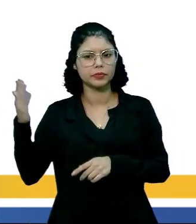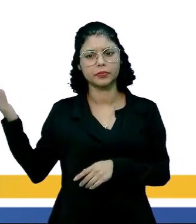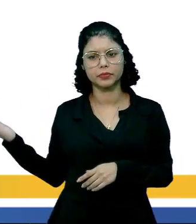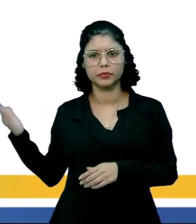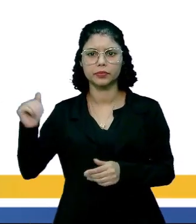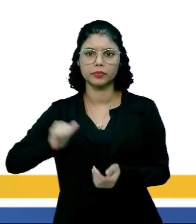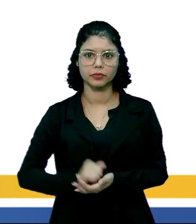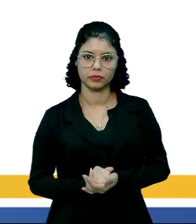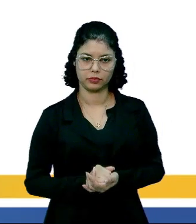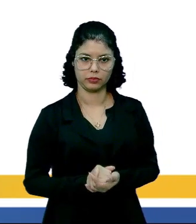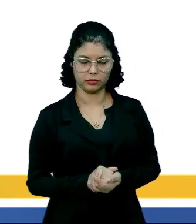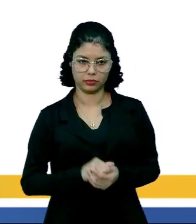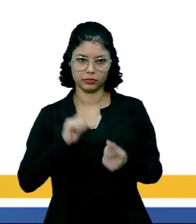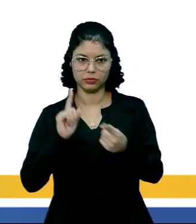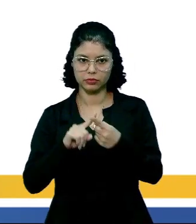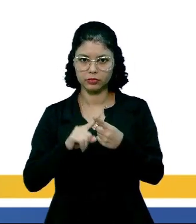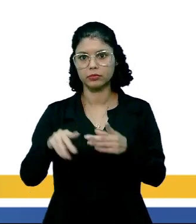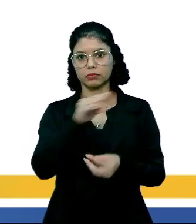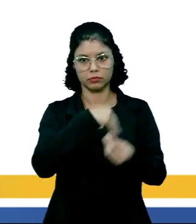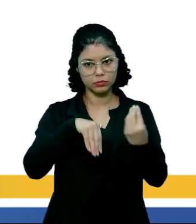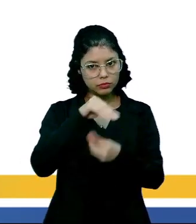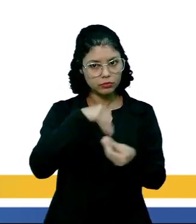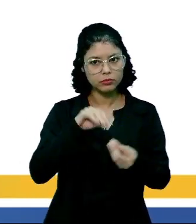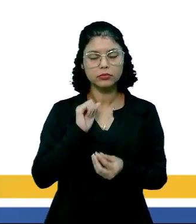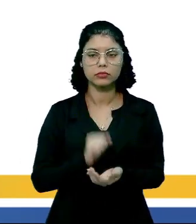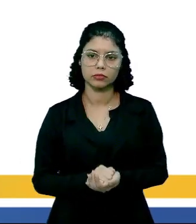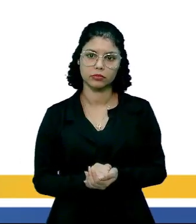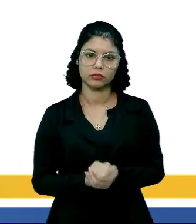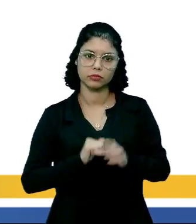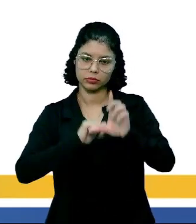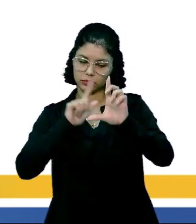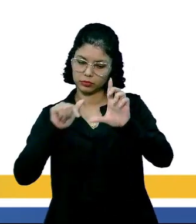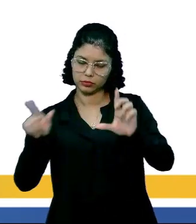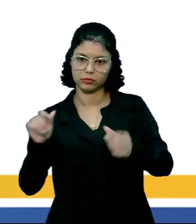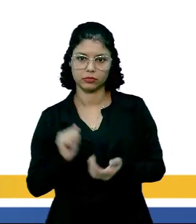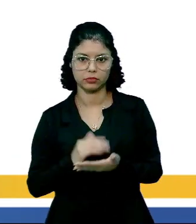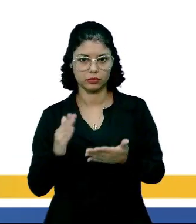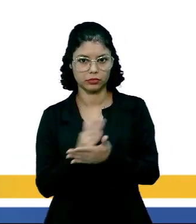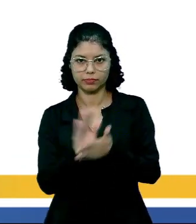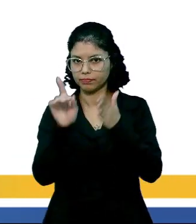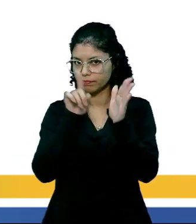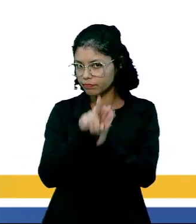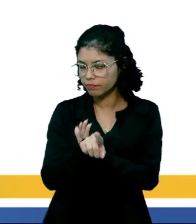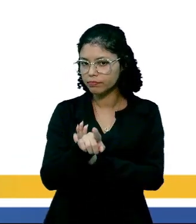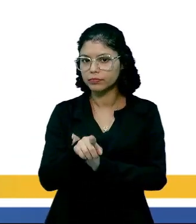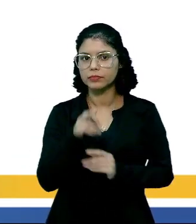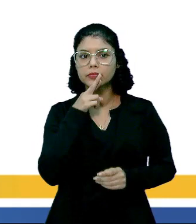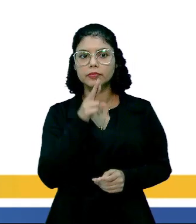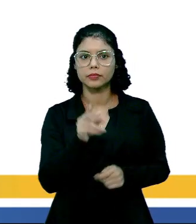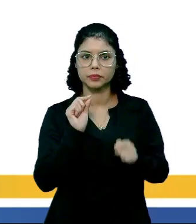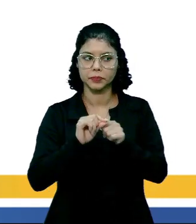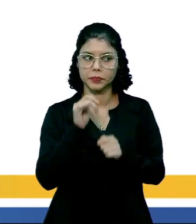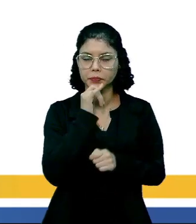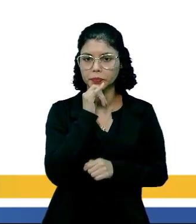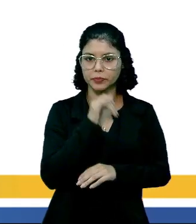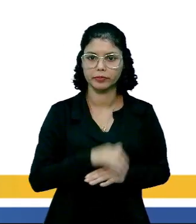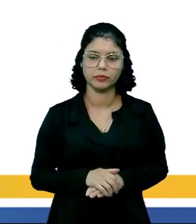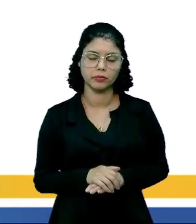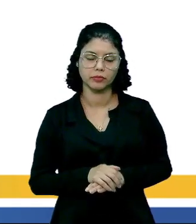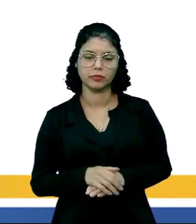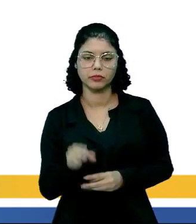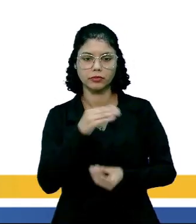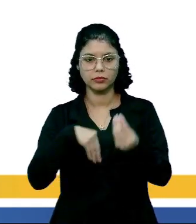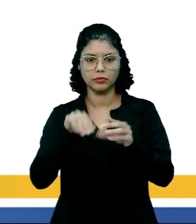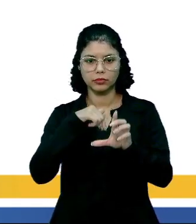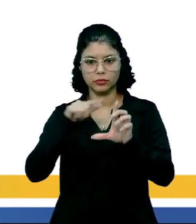da seguinte maneira eu tenho aí uma reação né um gráfico eu tenho alguns questionamentos para nós fazermos como exemplo nesse